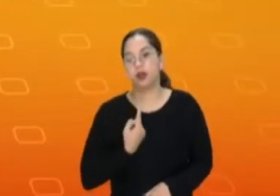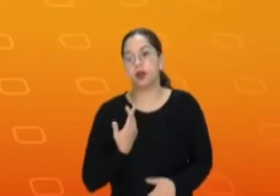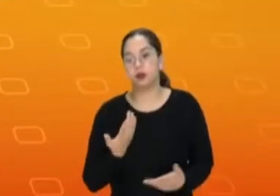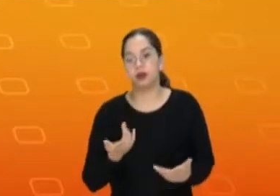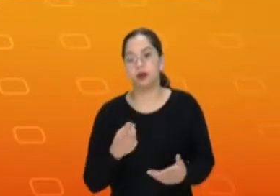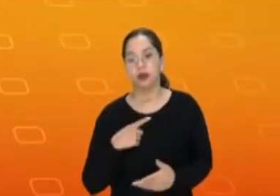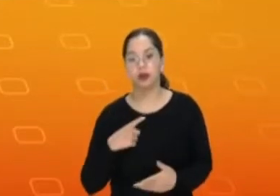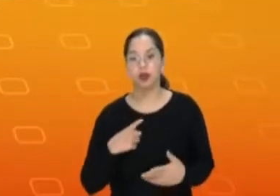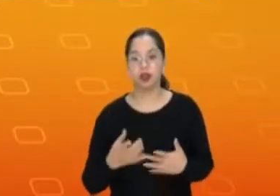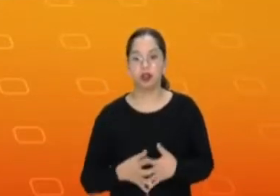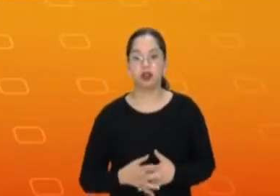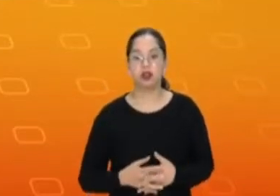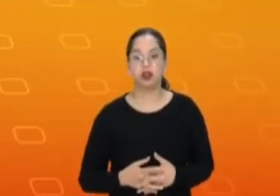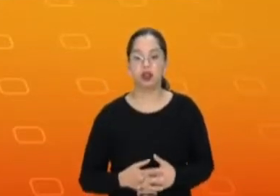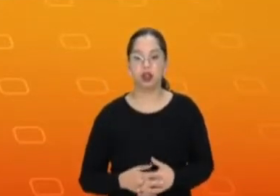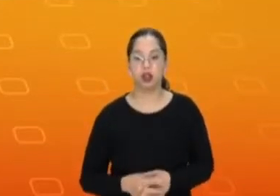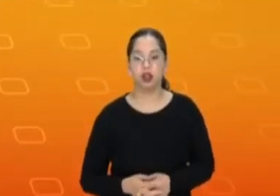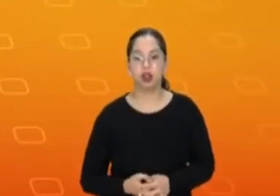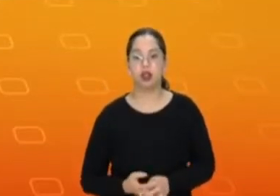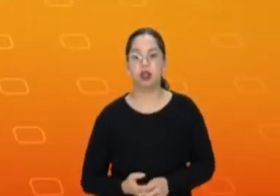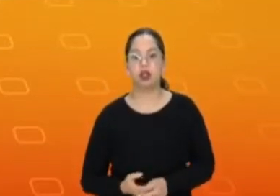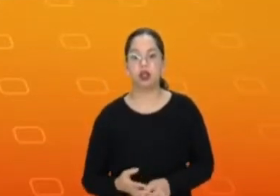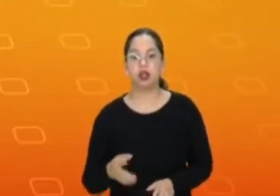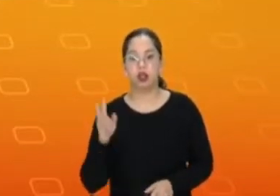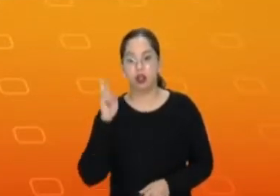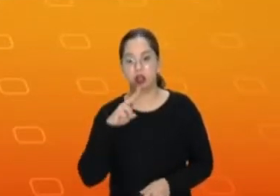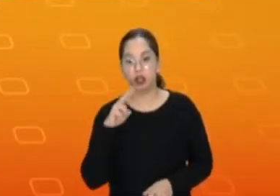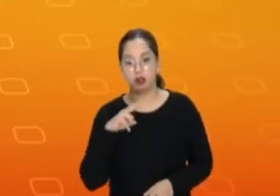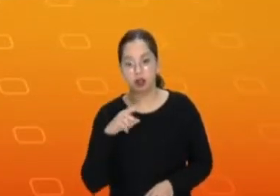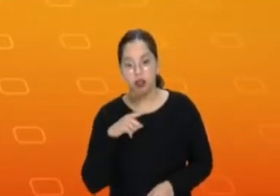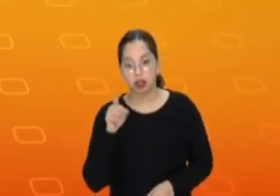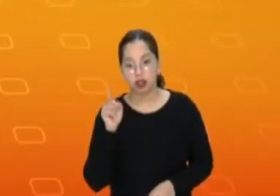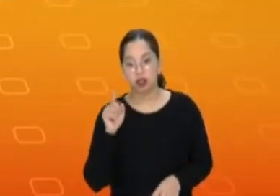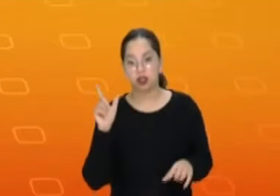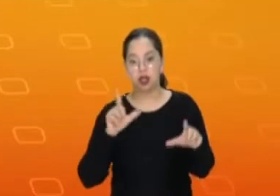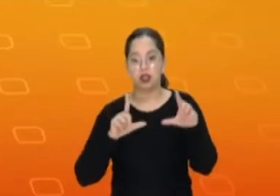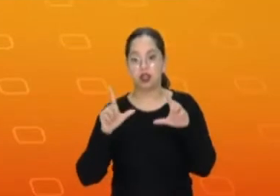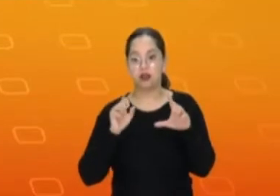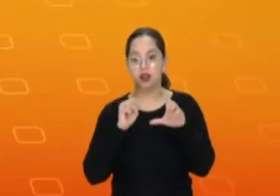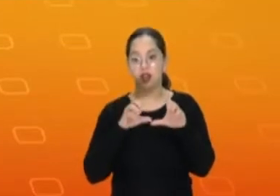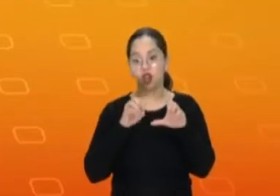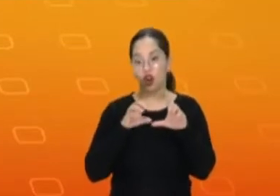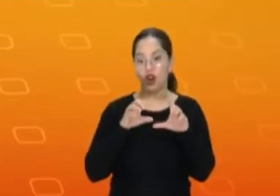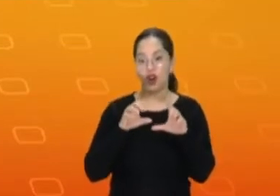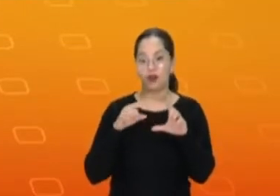da engenheiro. Eu me lembro que na TV Globo a gente chegou a fazer cursos de TV